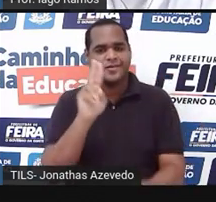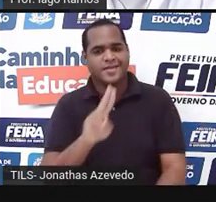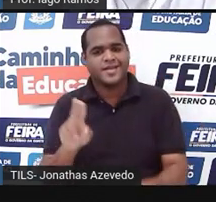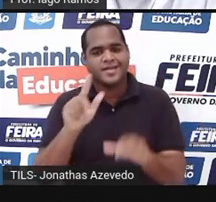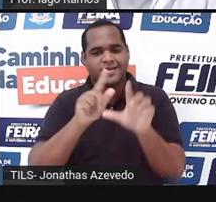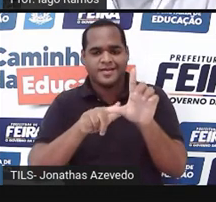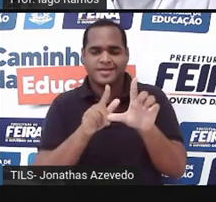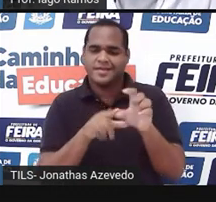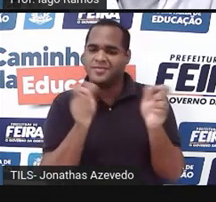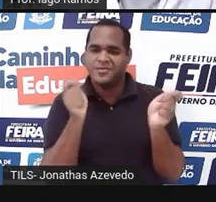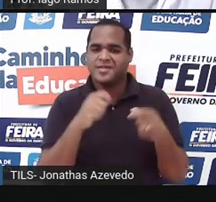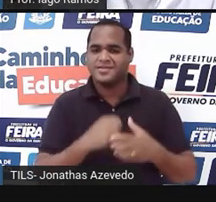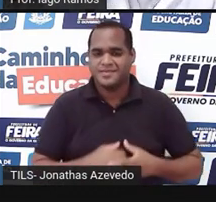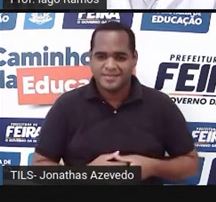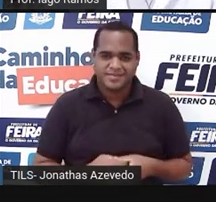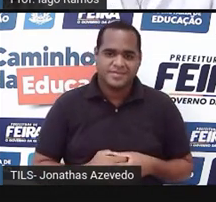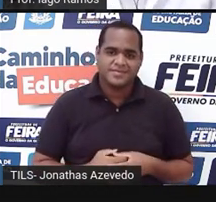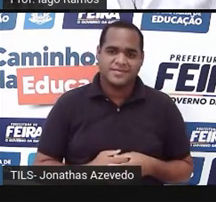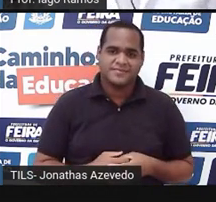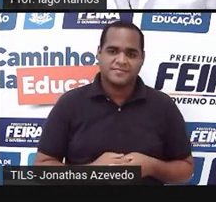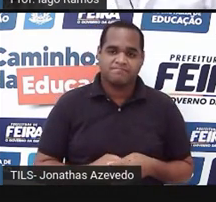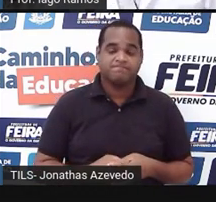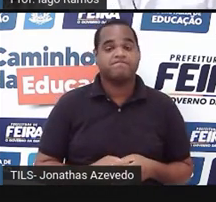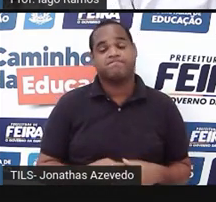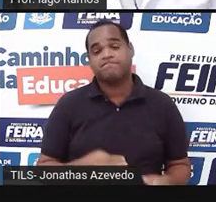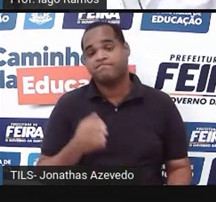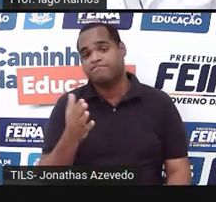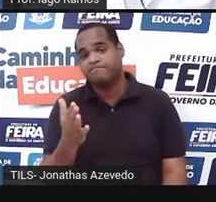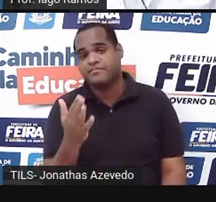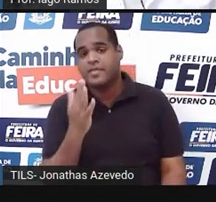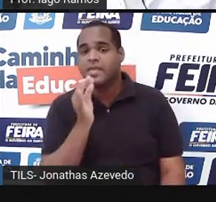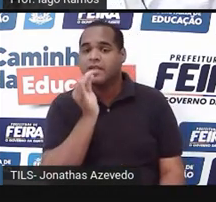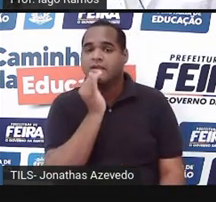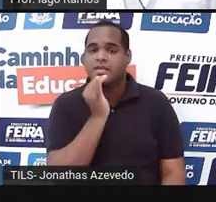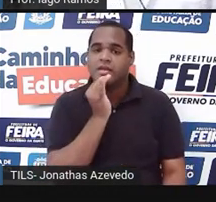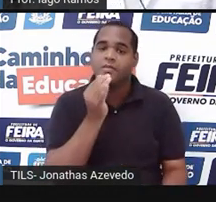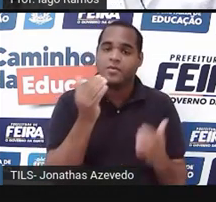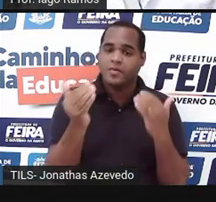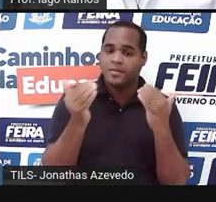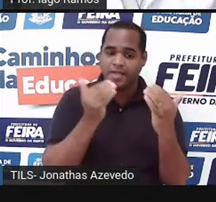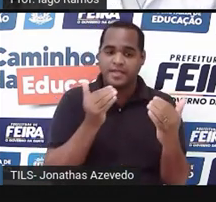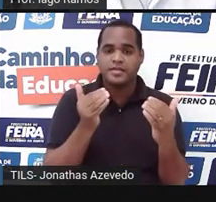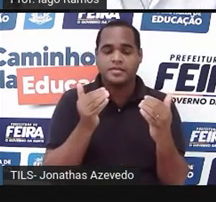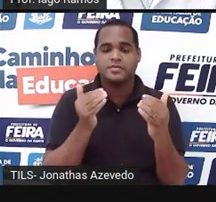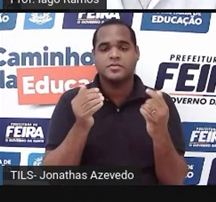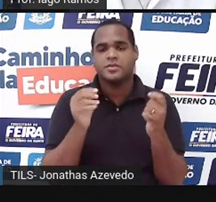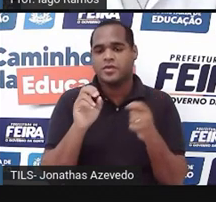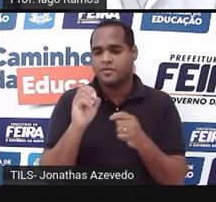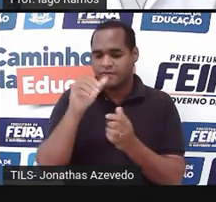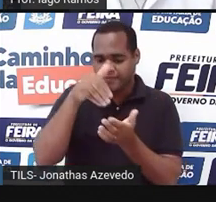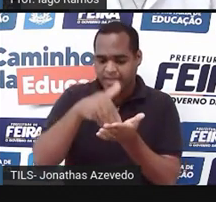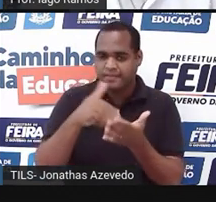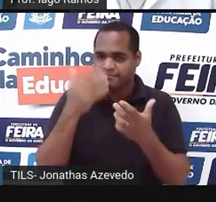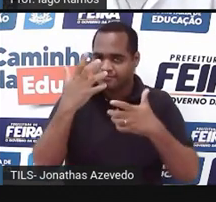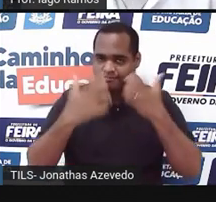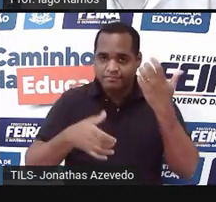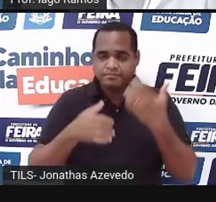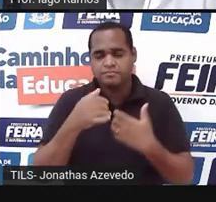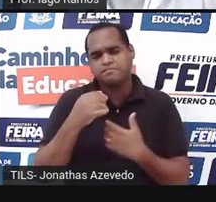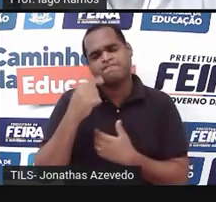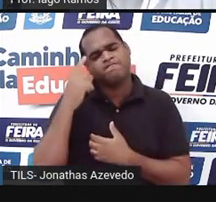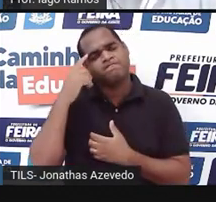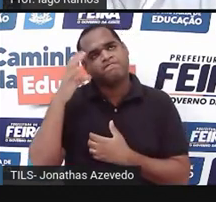letras ok Oi e aí né pra finalizar situação a gente